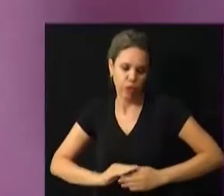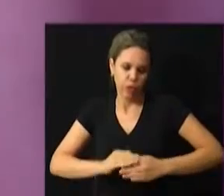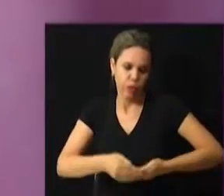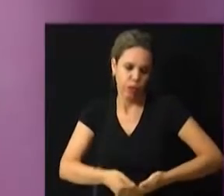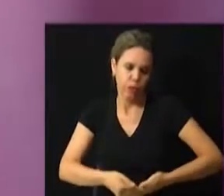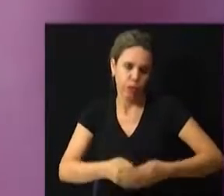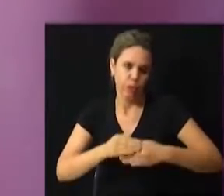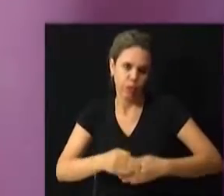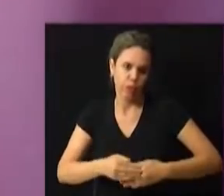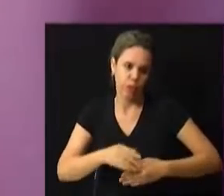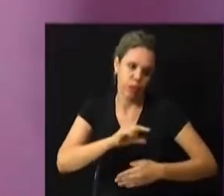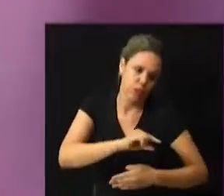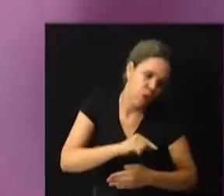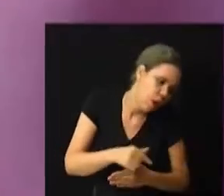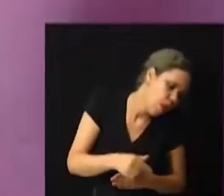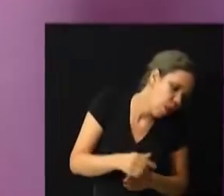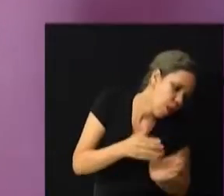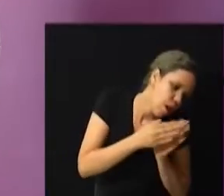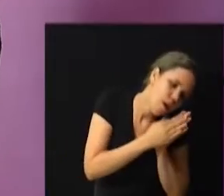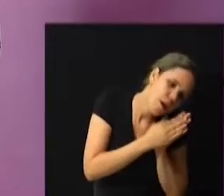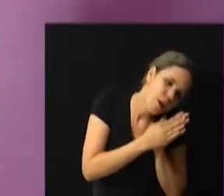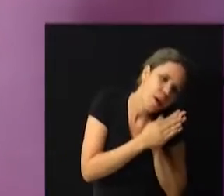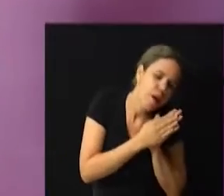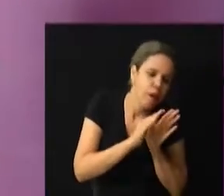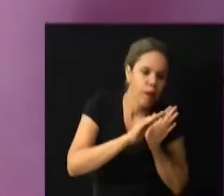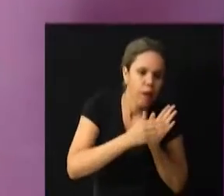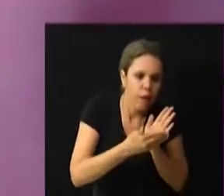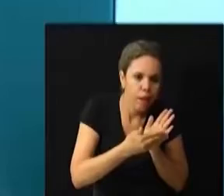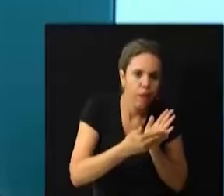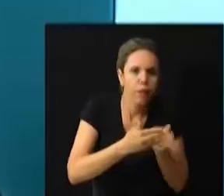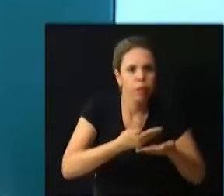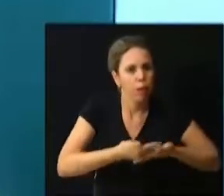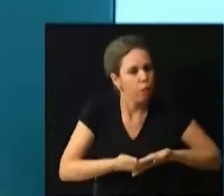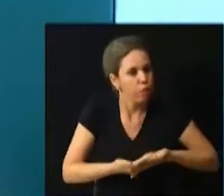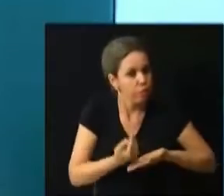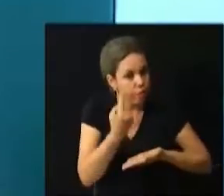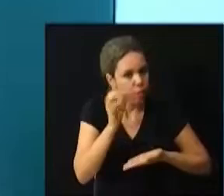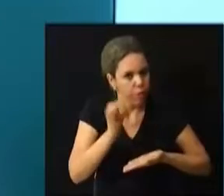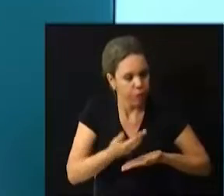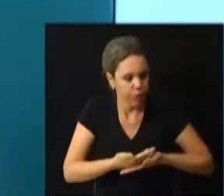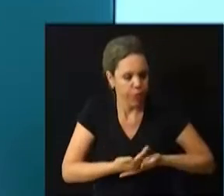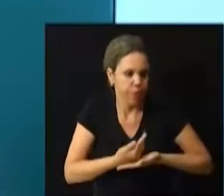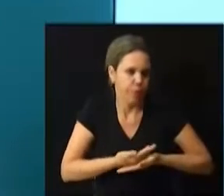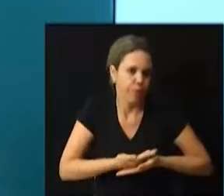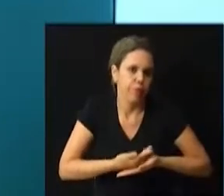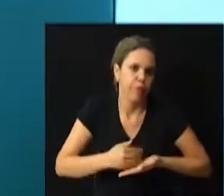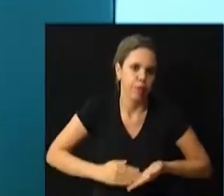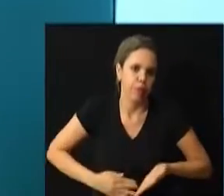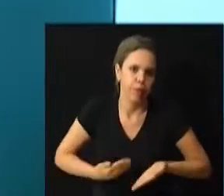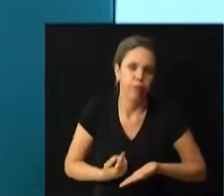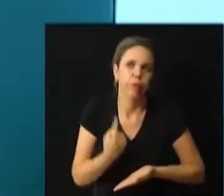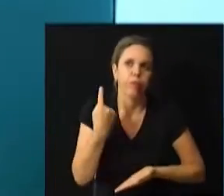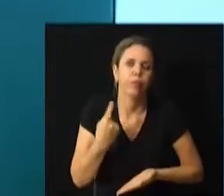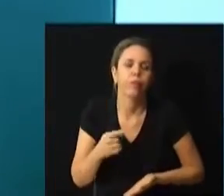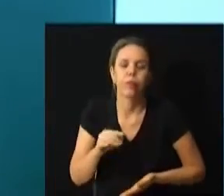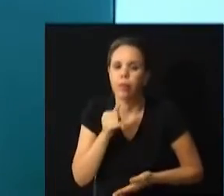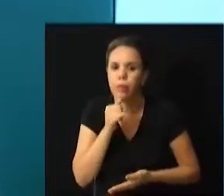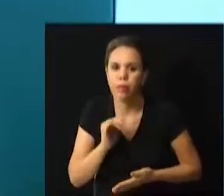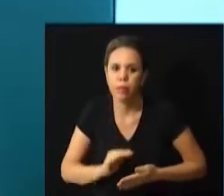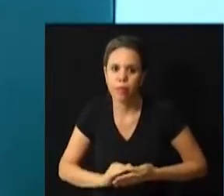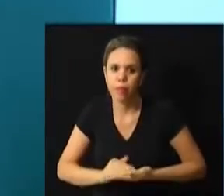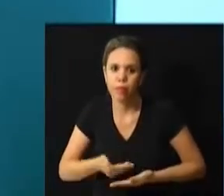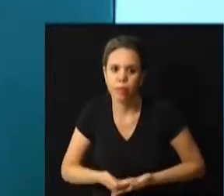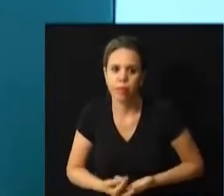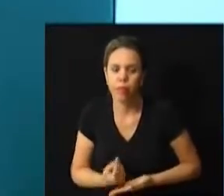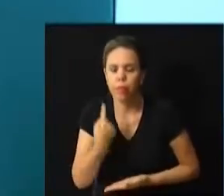Tem mãe que vai lá e coloca, deixa só um pouquinho de ladinho. O ladinho foi, logo que foi difundido colocar a